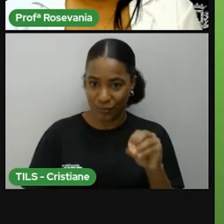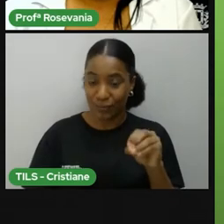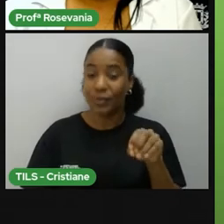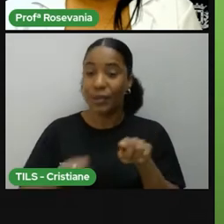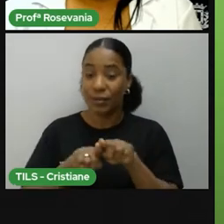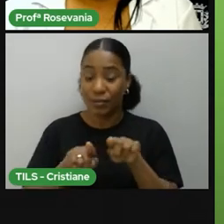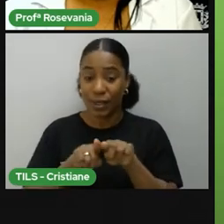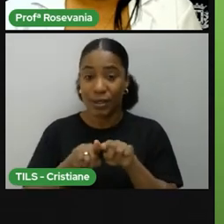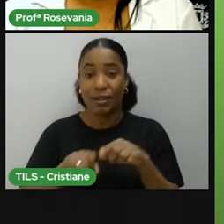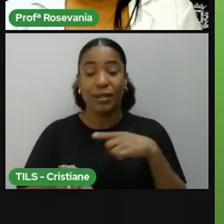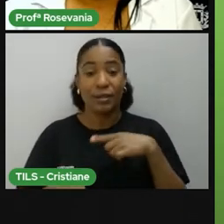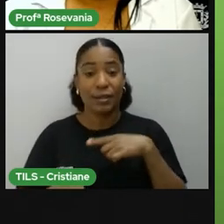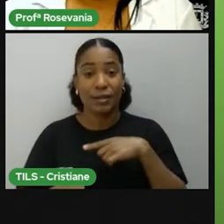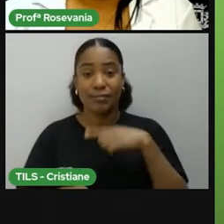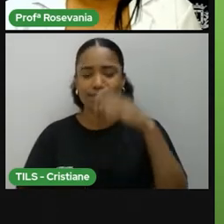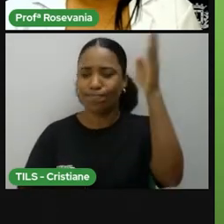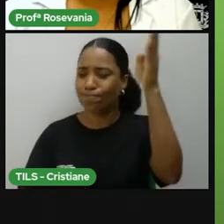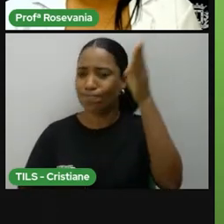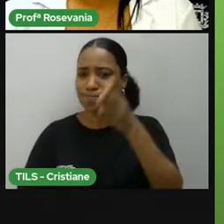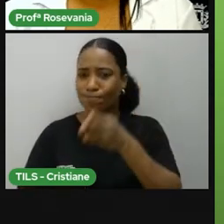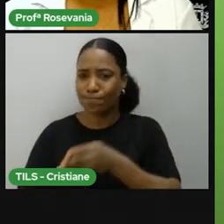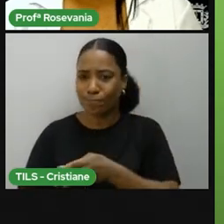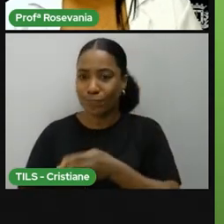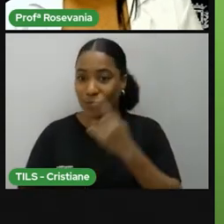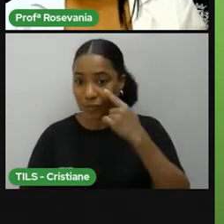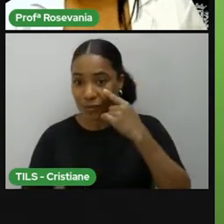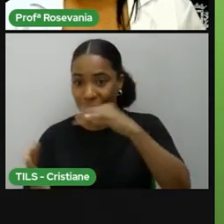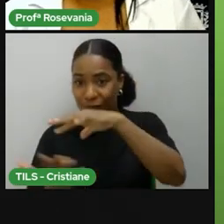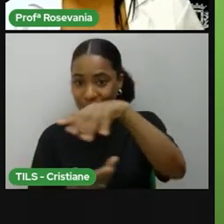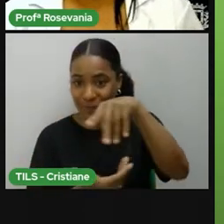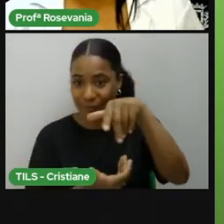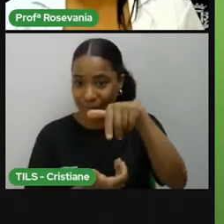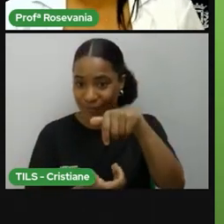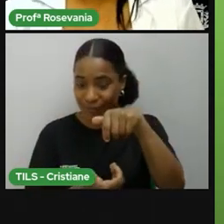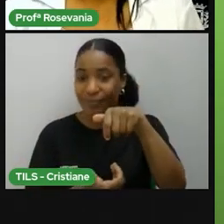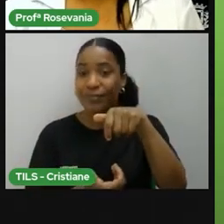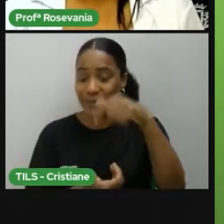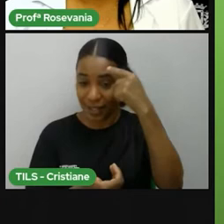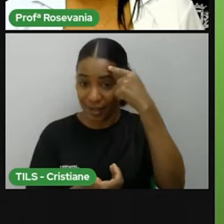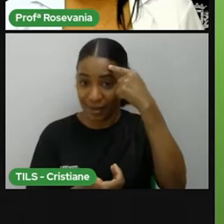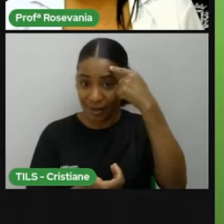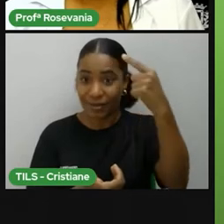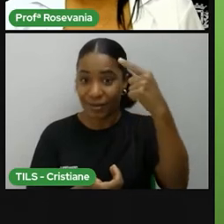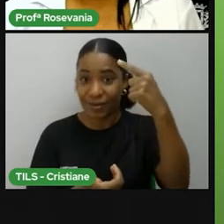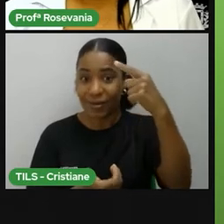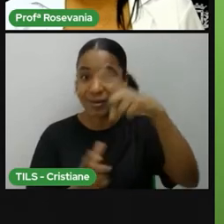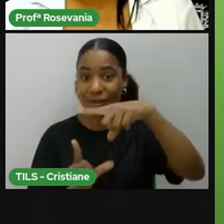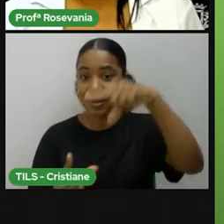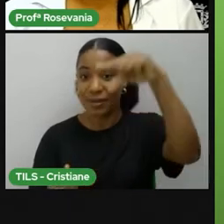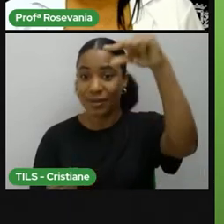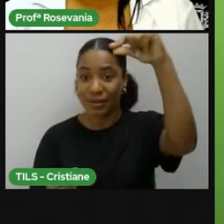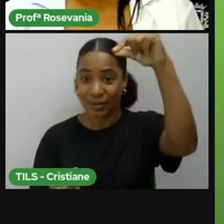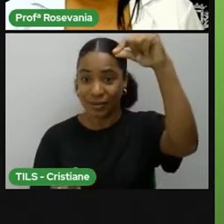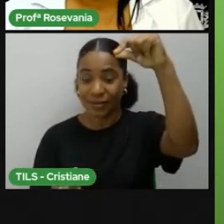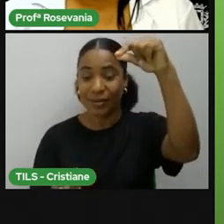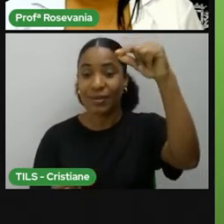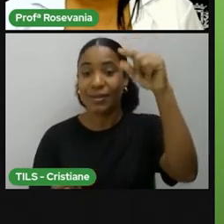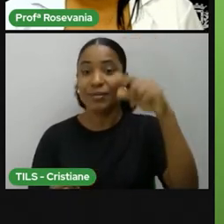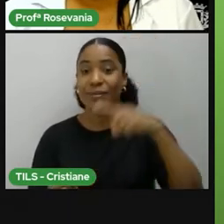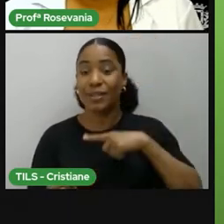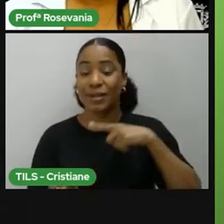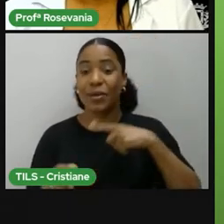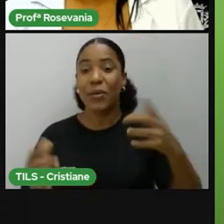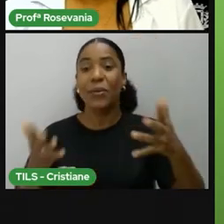parte tropical, como nós vimos falando da localização, né, na orientação antes, ela é o que a gente chama de zona